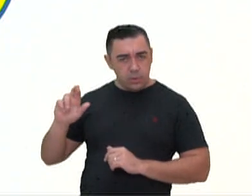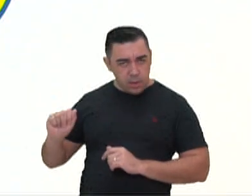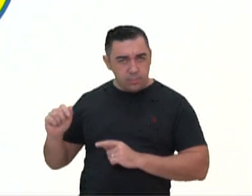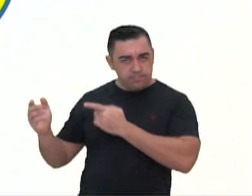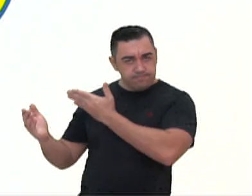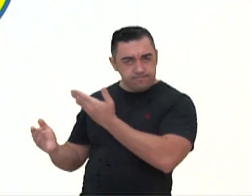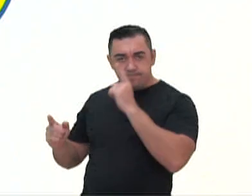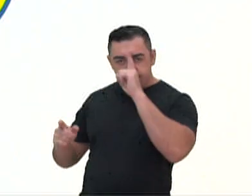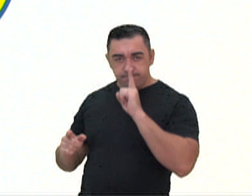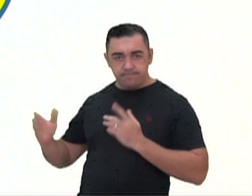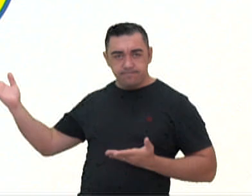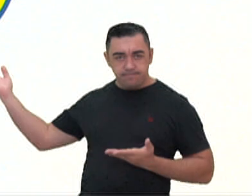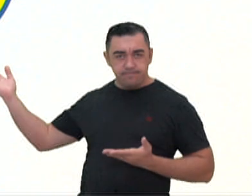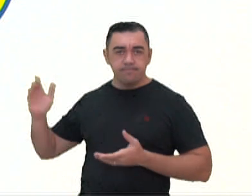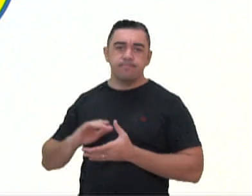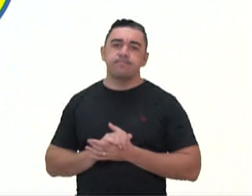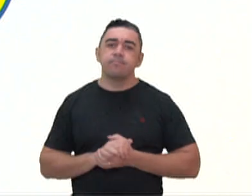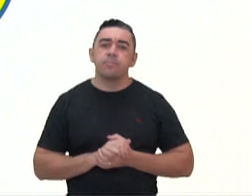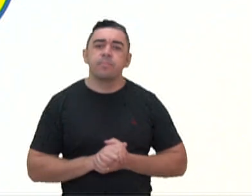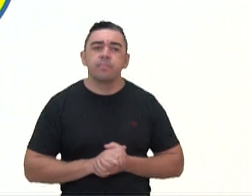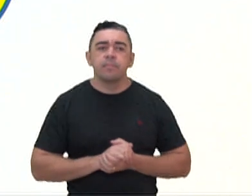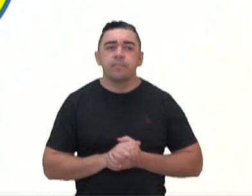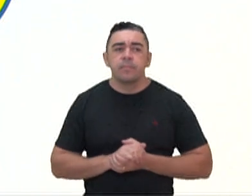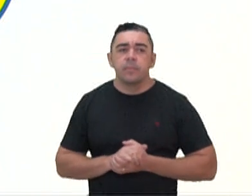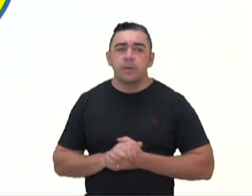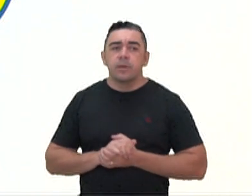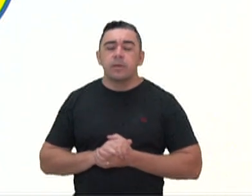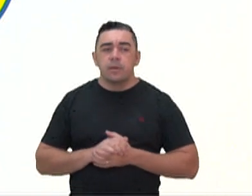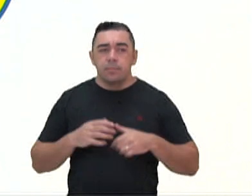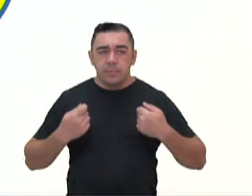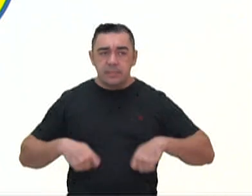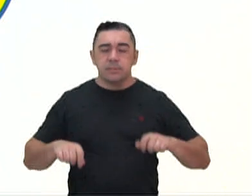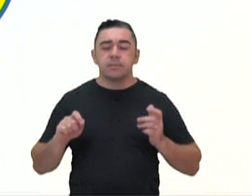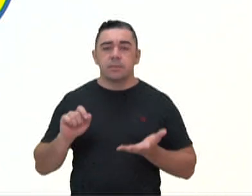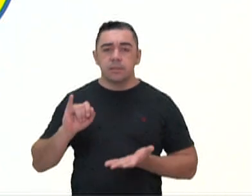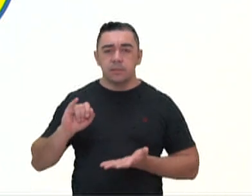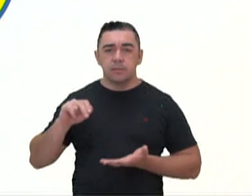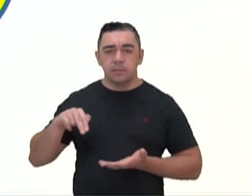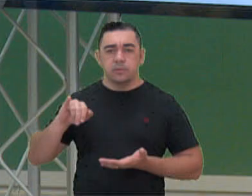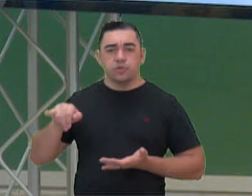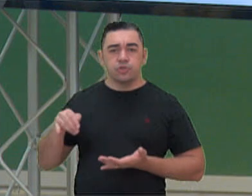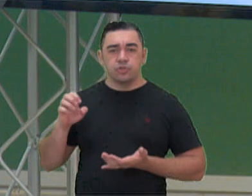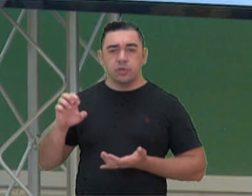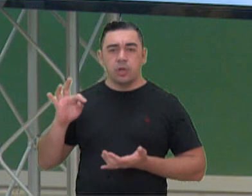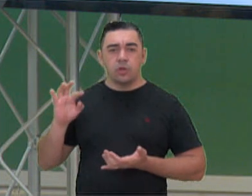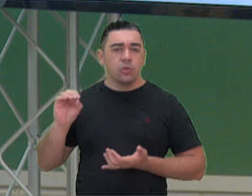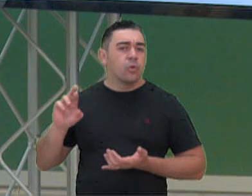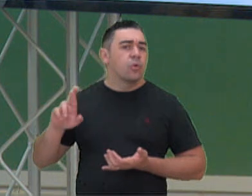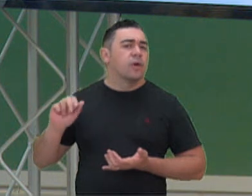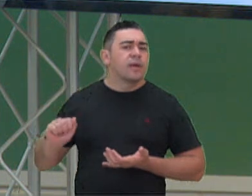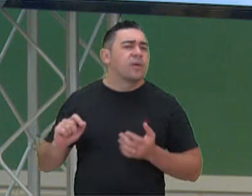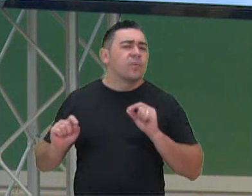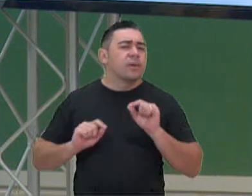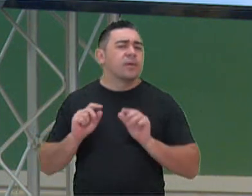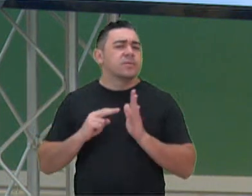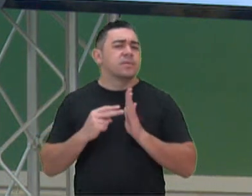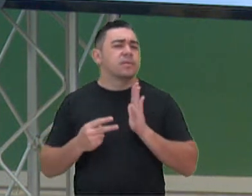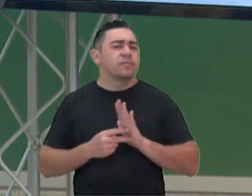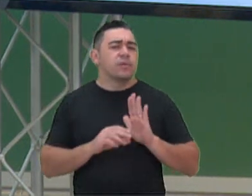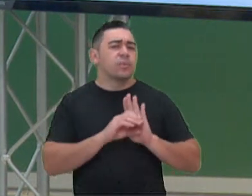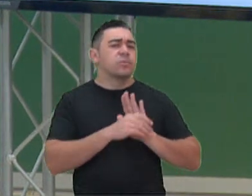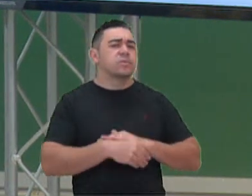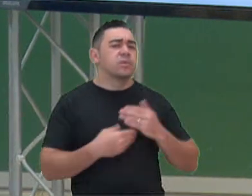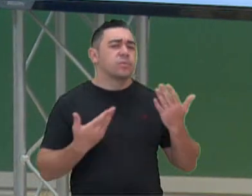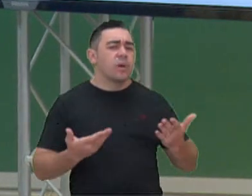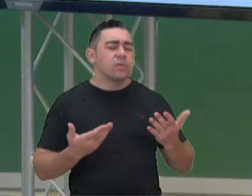Olha só. Para ser função inversa, tem que ser função bijetora. Mas o que é uma função injetora, já que na aula